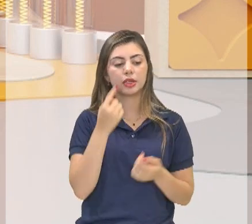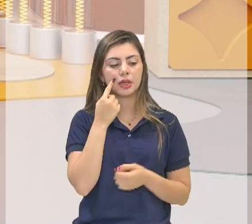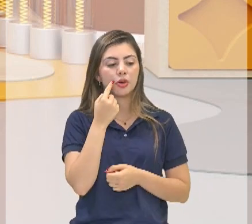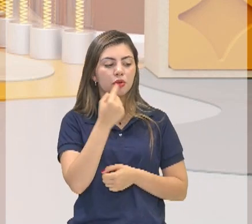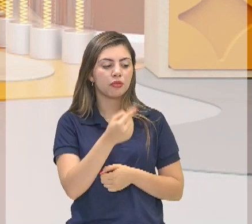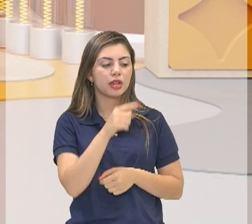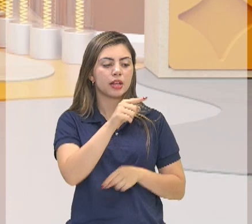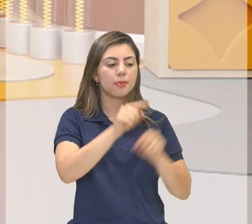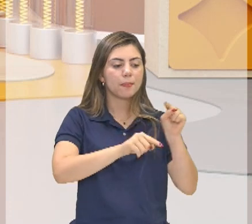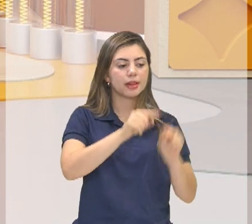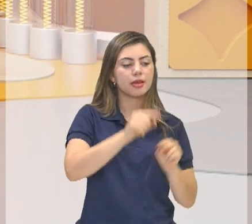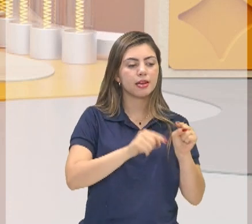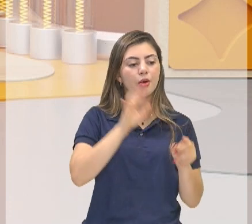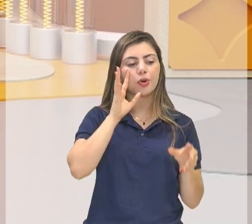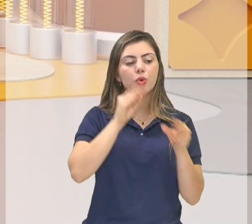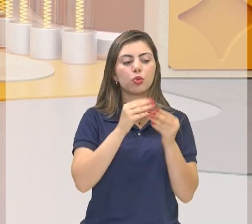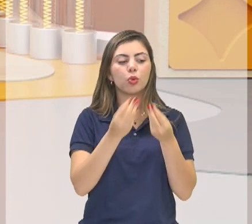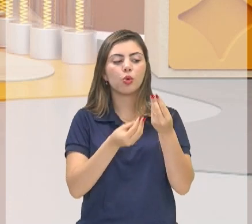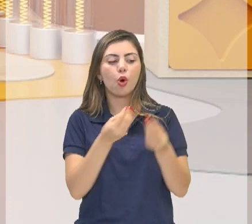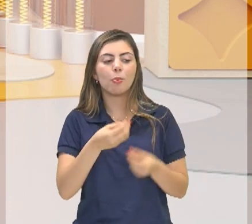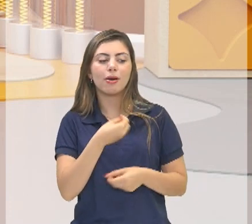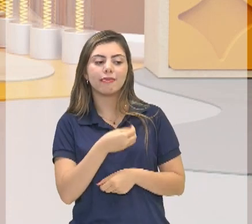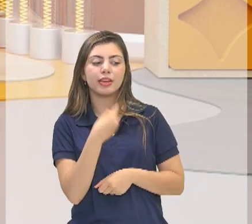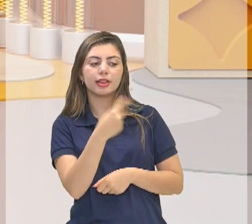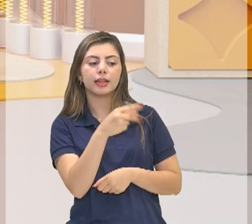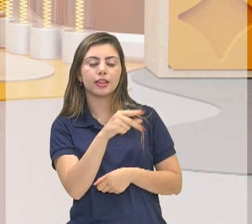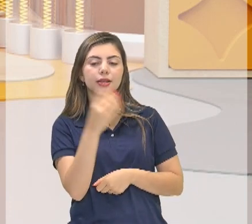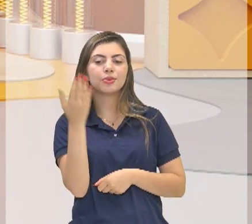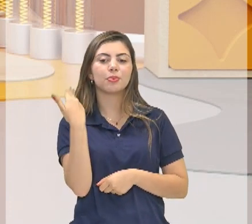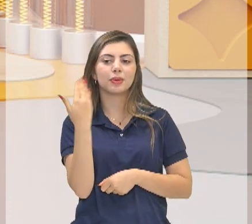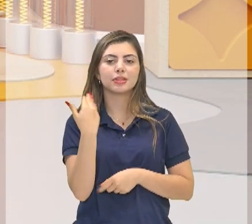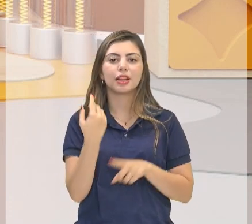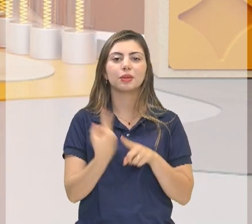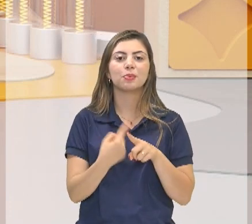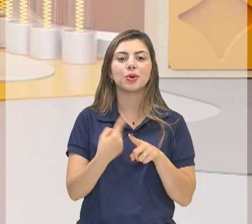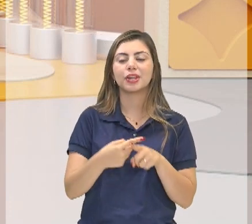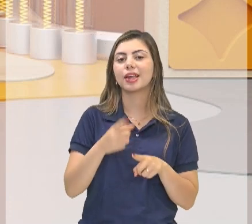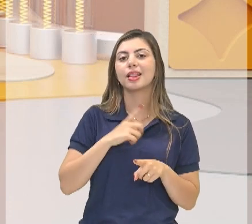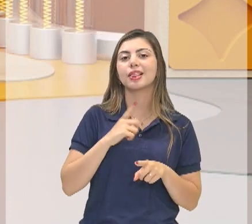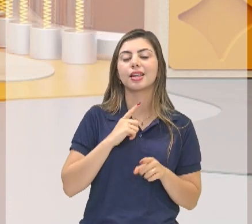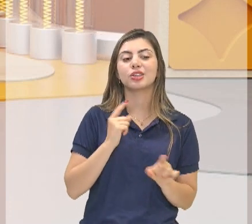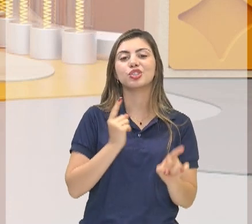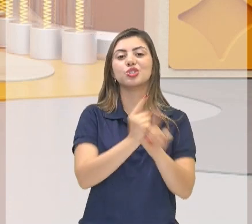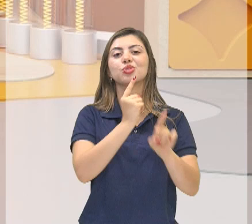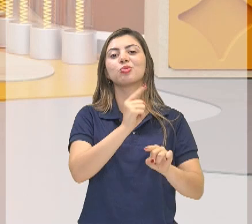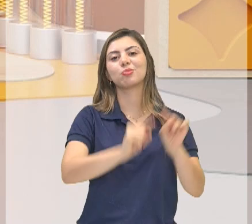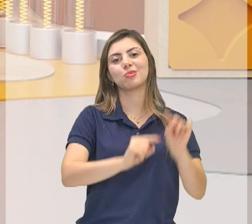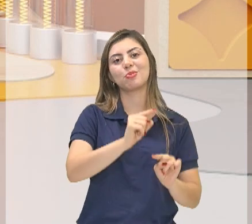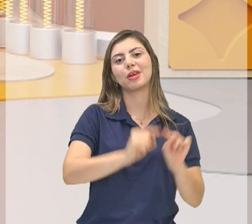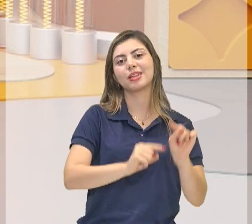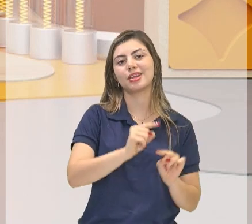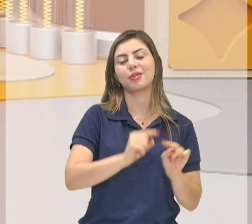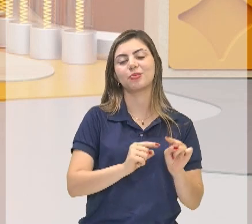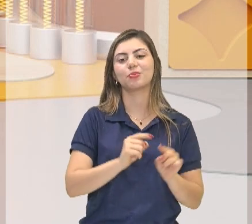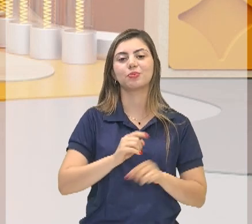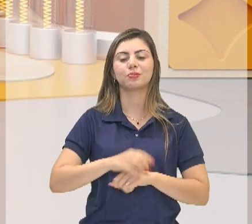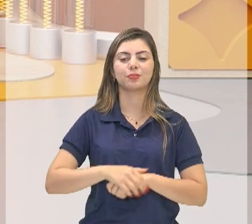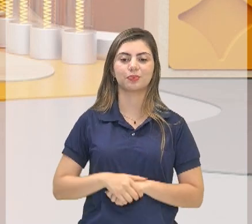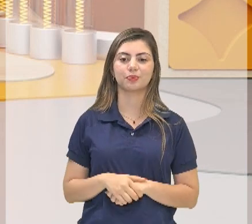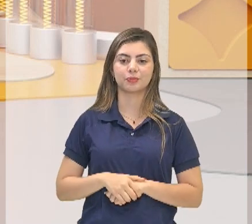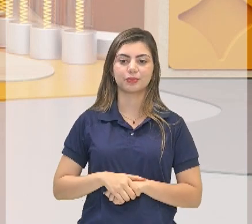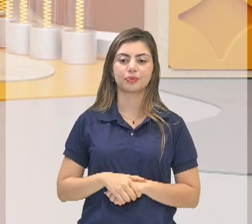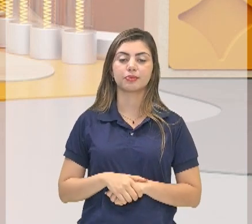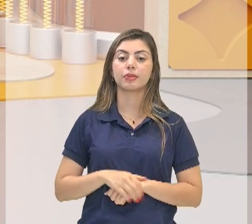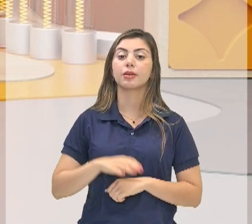conclusões imediatas, pois eu estou tendo um contato direto com essas fontes primárias.